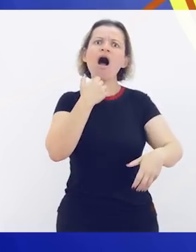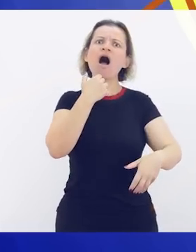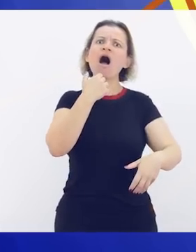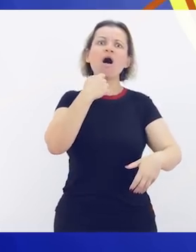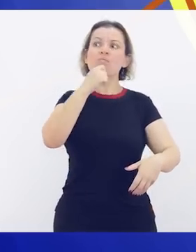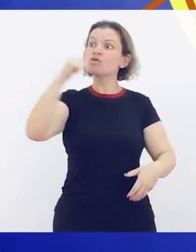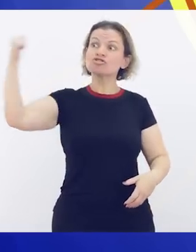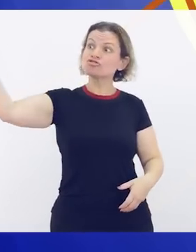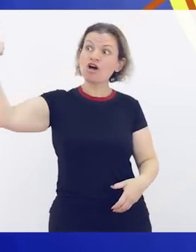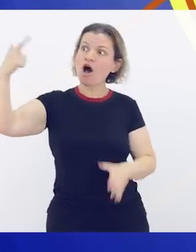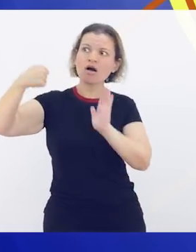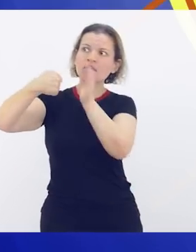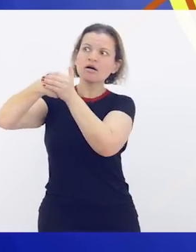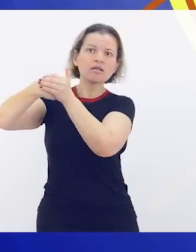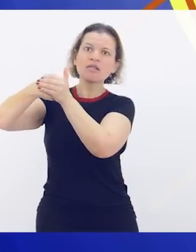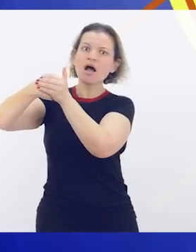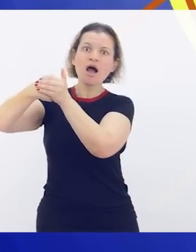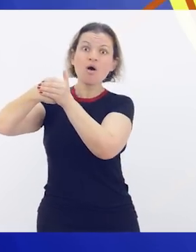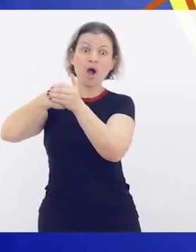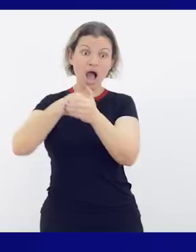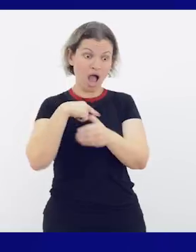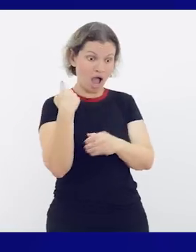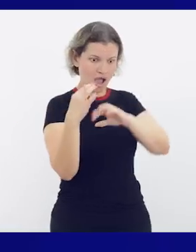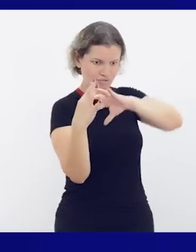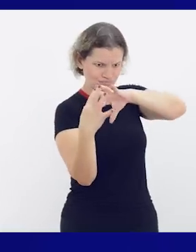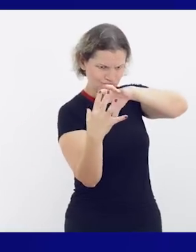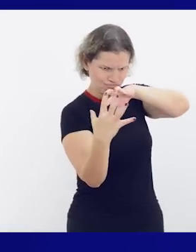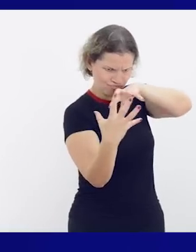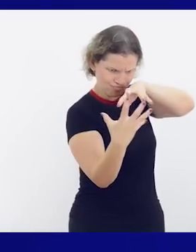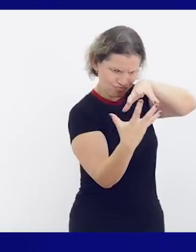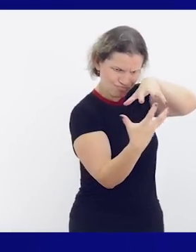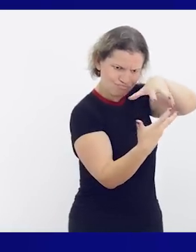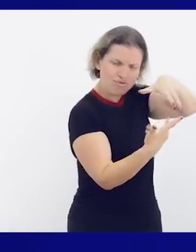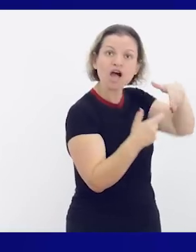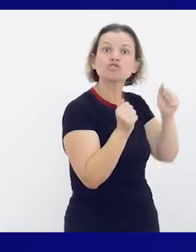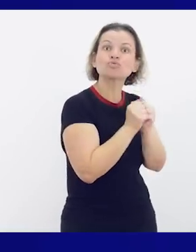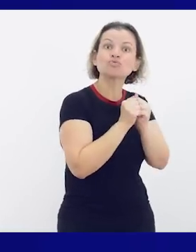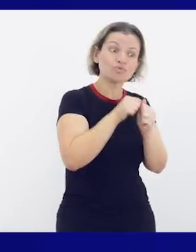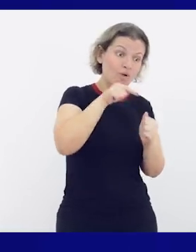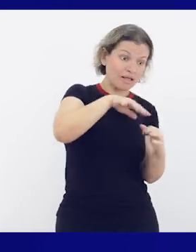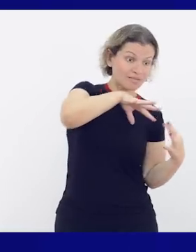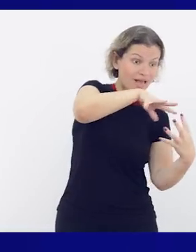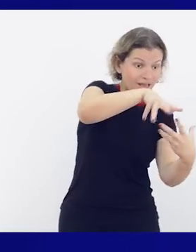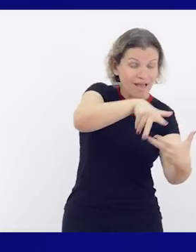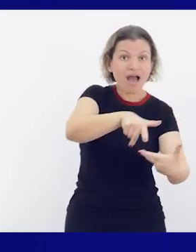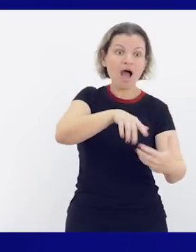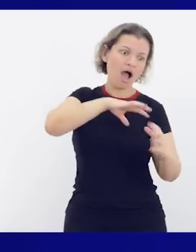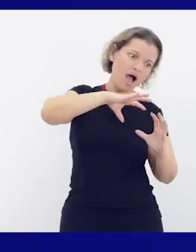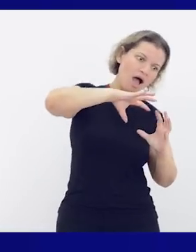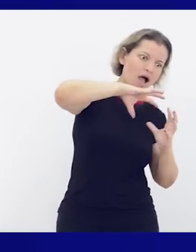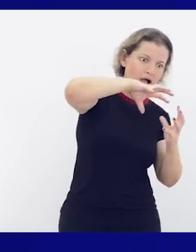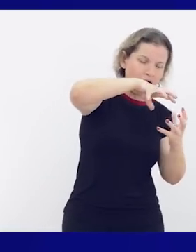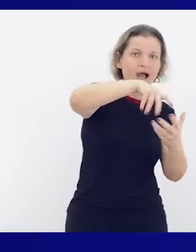Ah, não é o Sol que se esconde! É a gente que gira juntinho com a Terra!